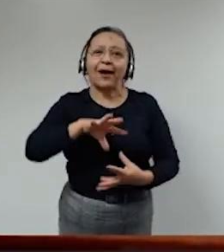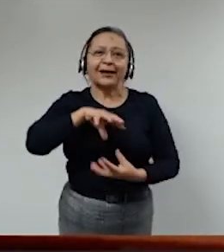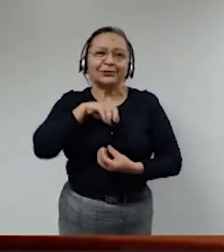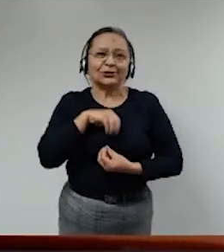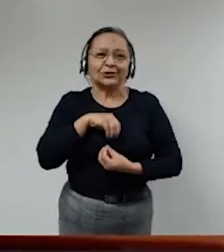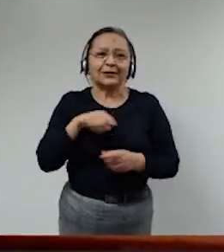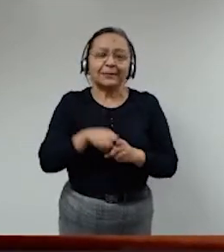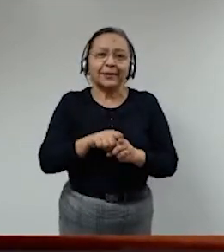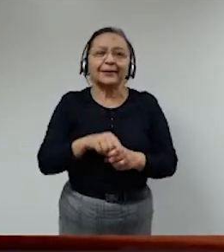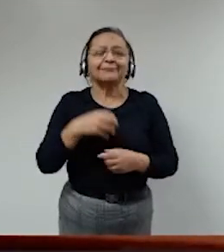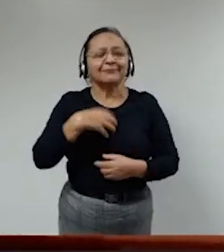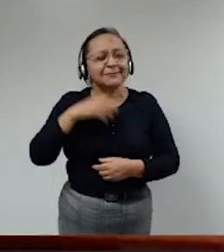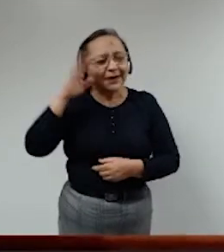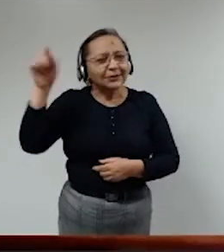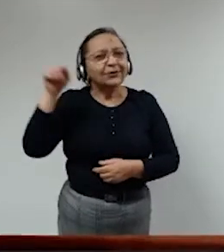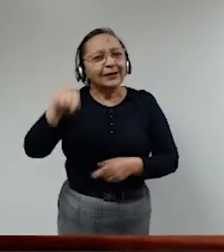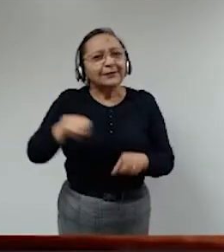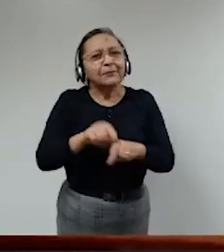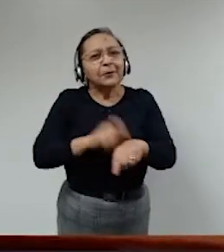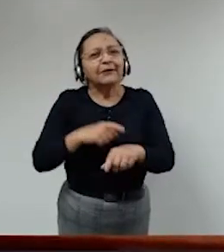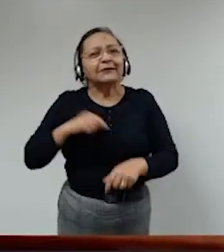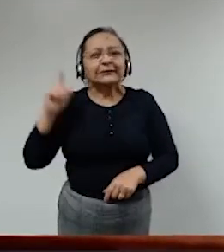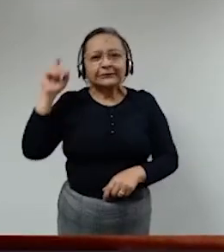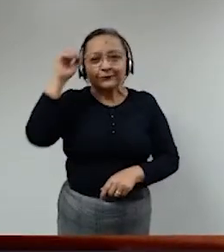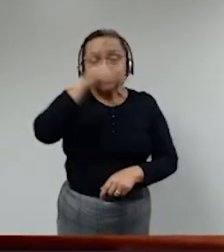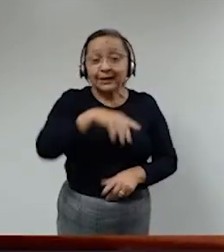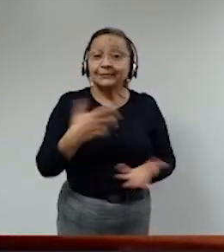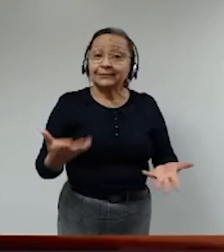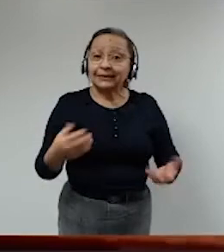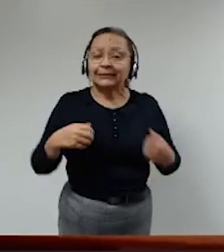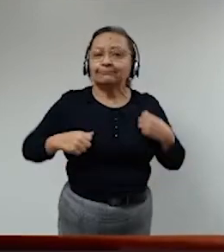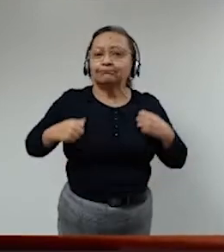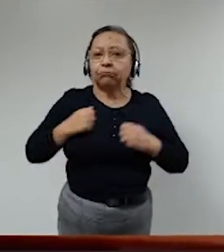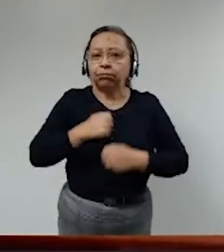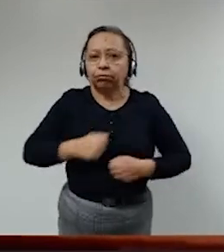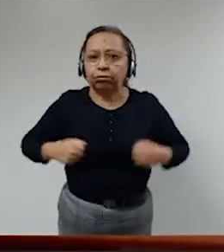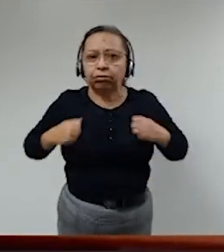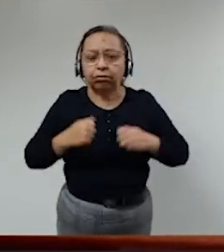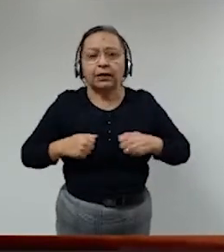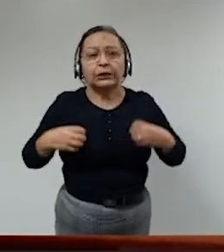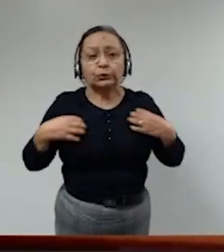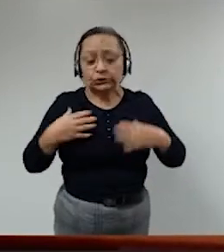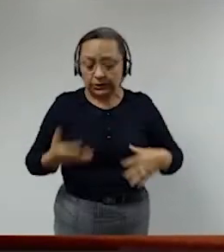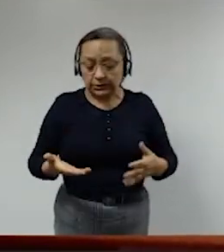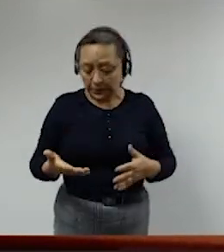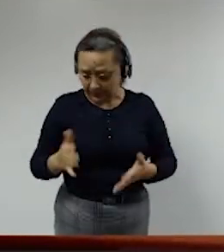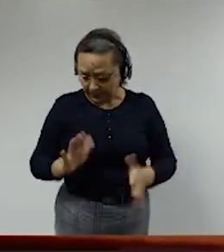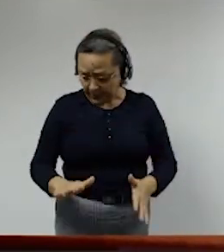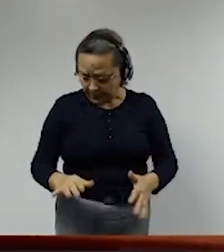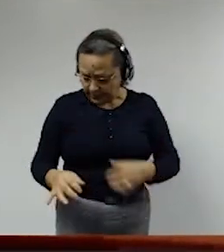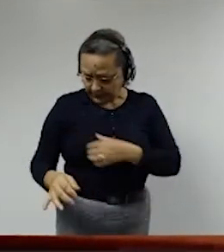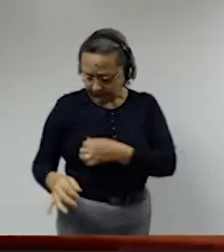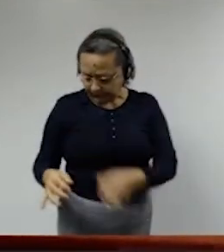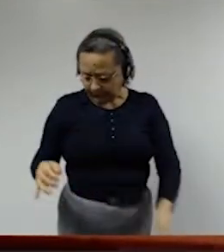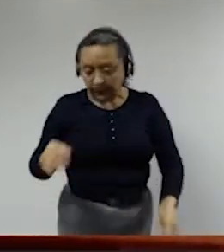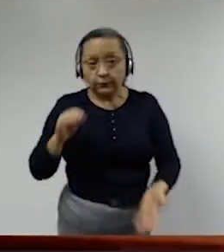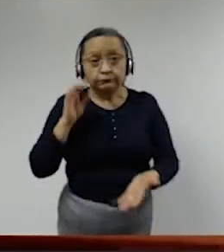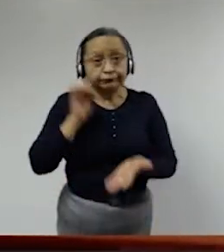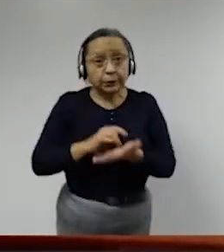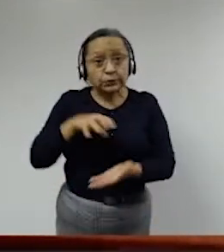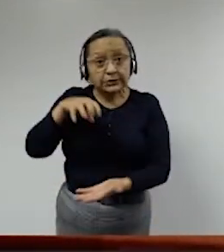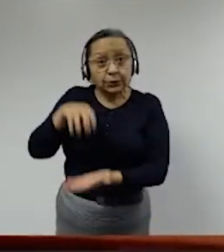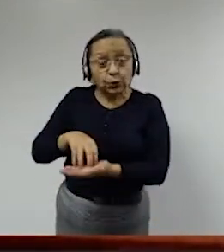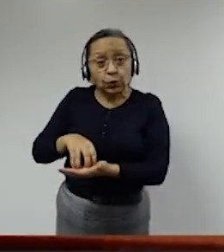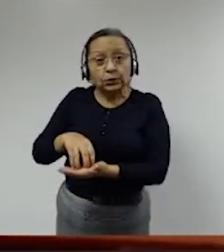uma dificuldade enorme. Né? Enfim, o que deve ser muito angustiante. O fato é que o setor da economia criativa, o